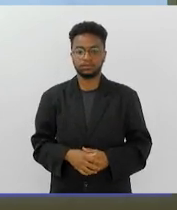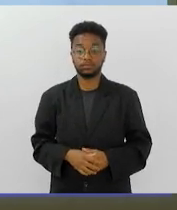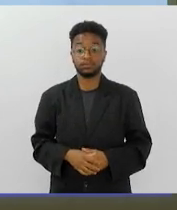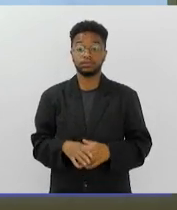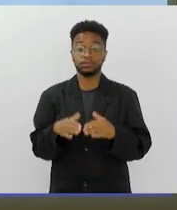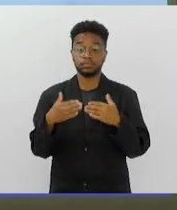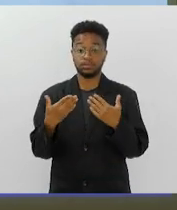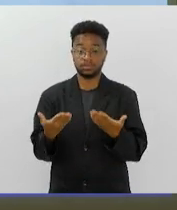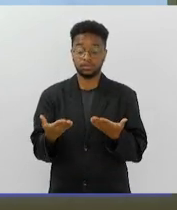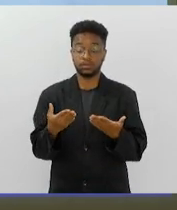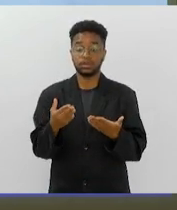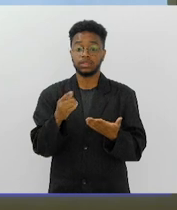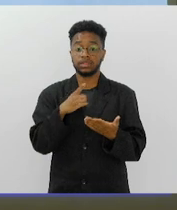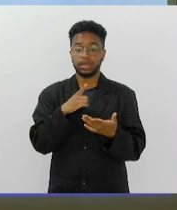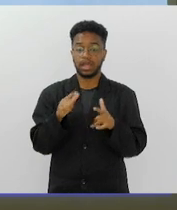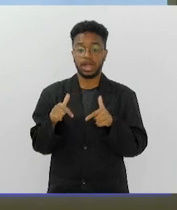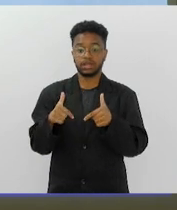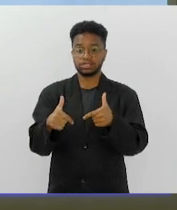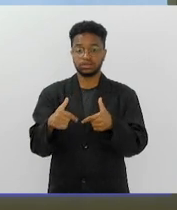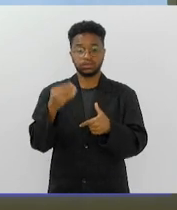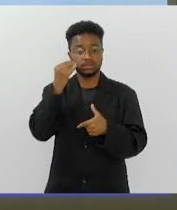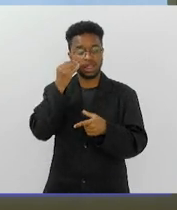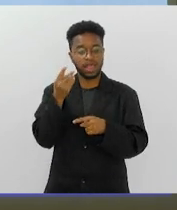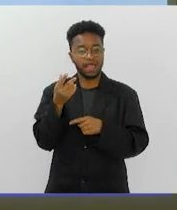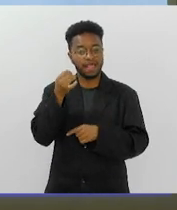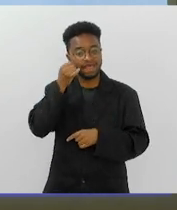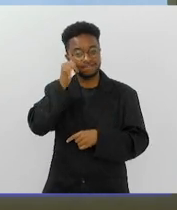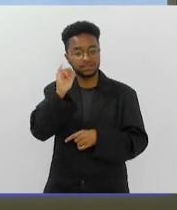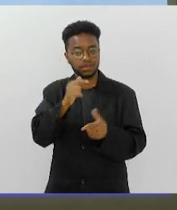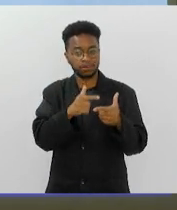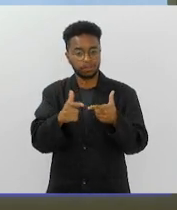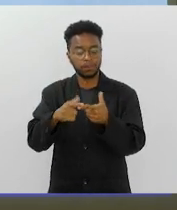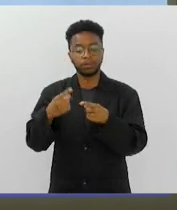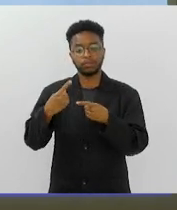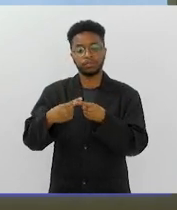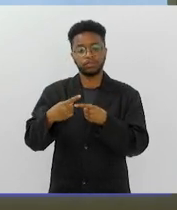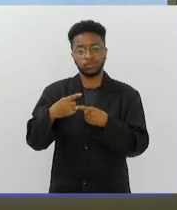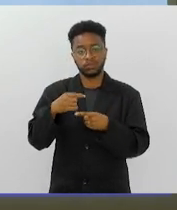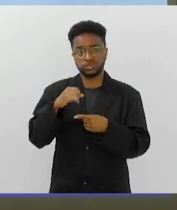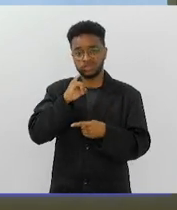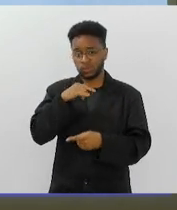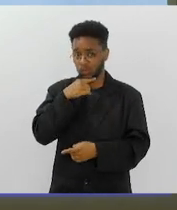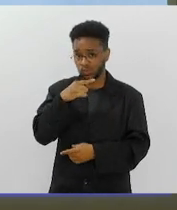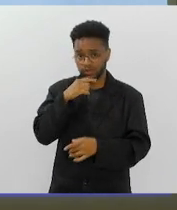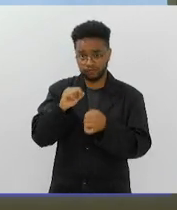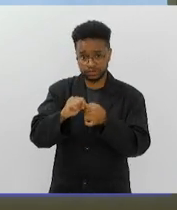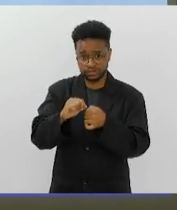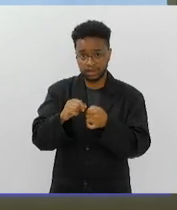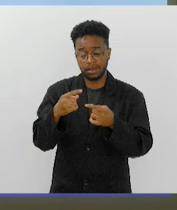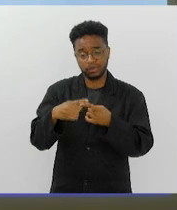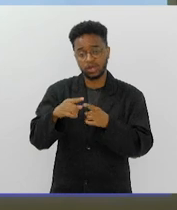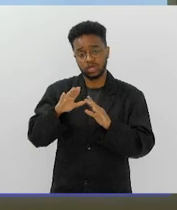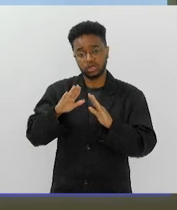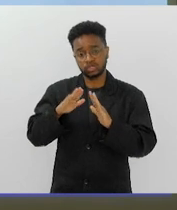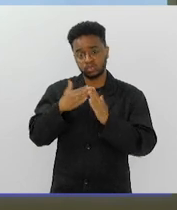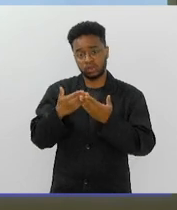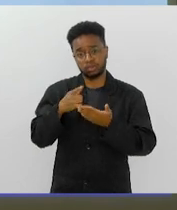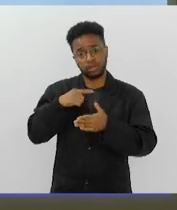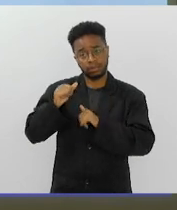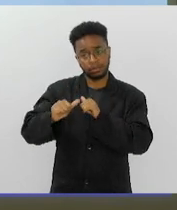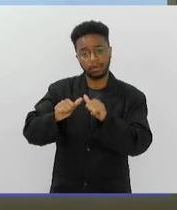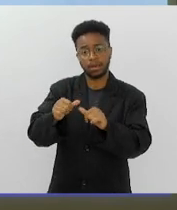situações preventivas não dão certo, né? Porque a escola é viva, é dinâmica, e a gente não consegue, muitas